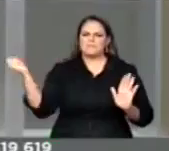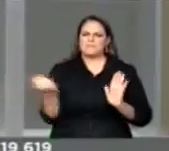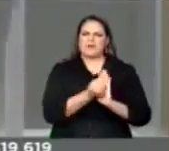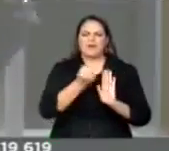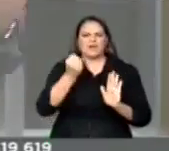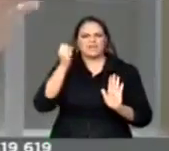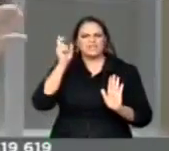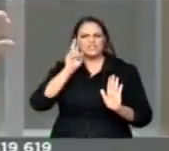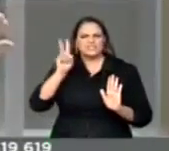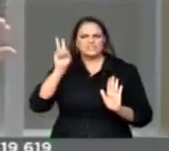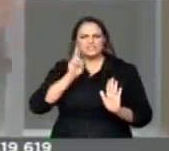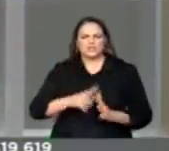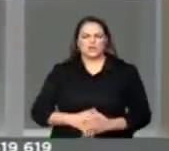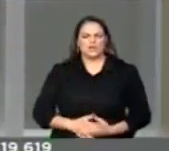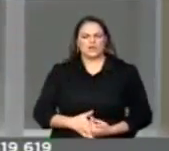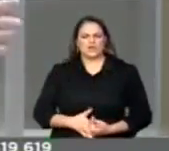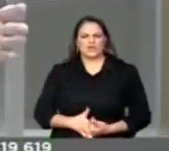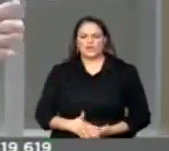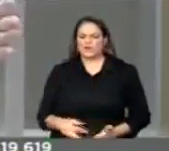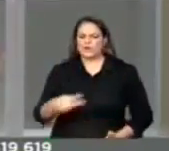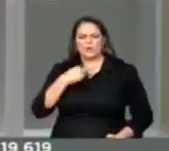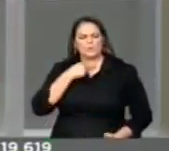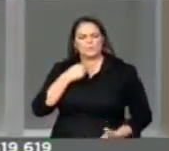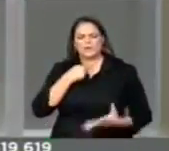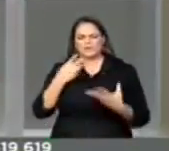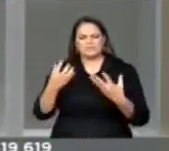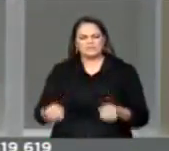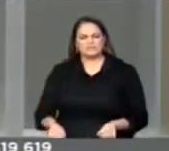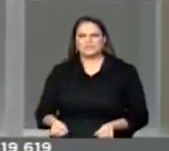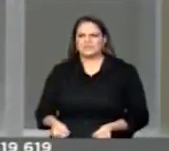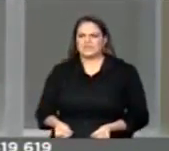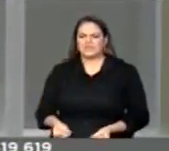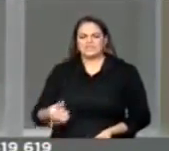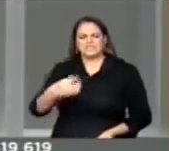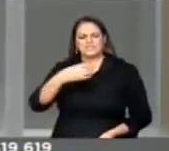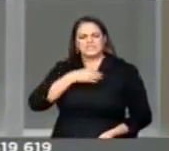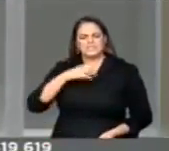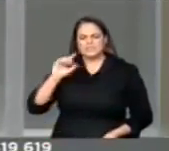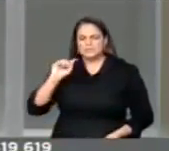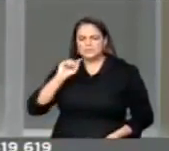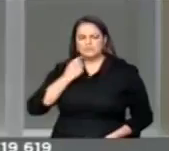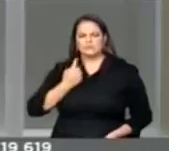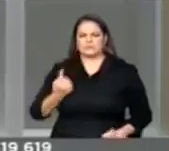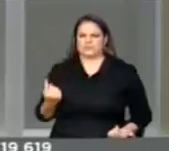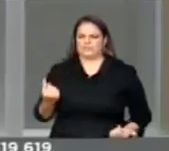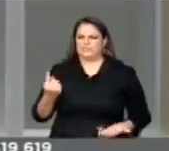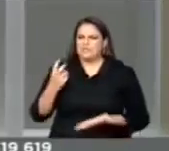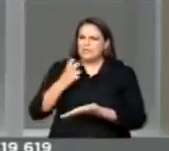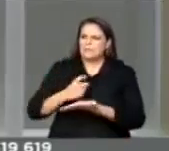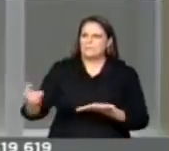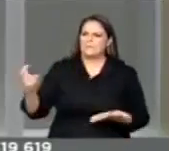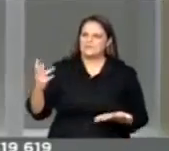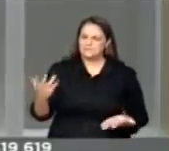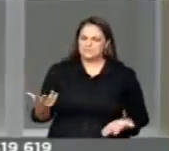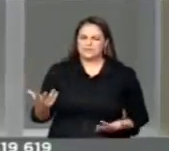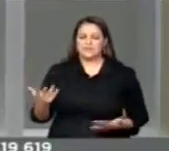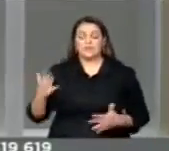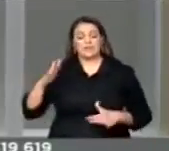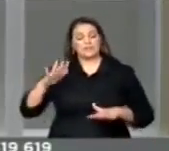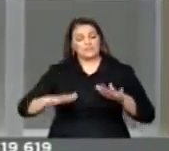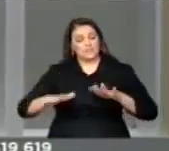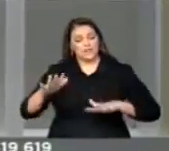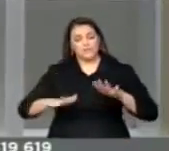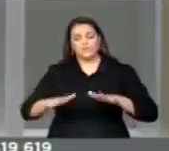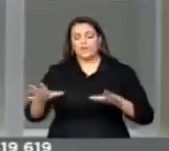Inaceitável sob todos os aspectos, maculou o processo de impeachment. E é bem provável que gente do